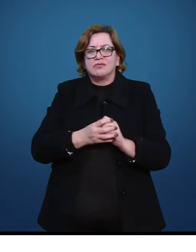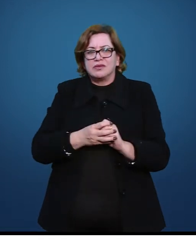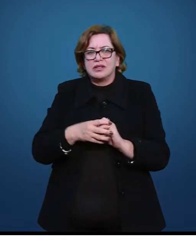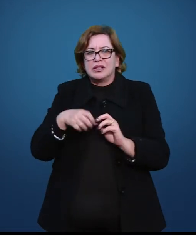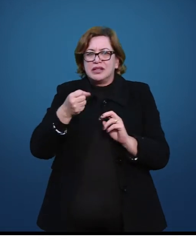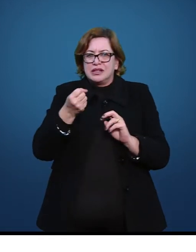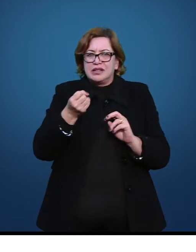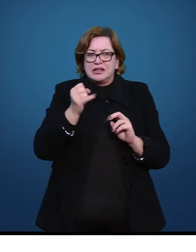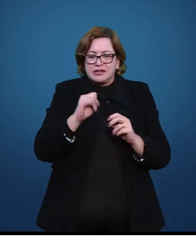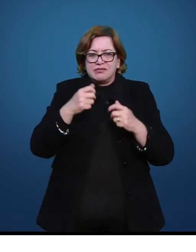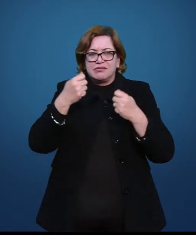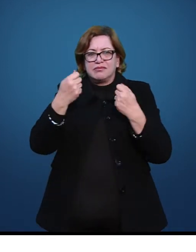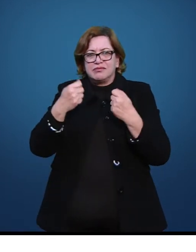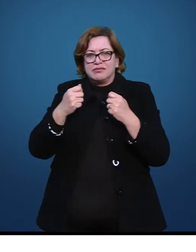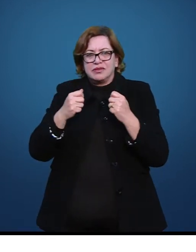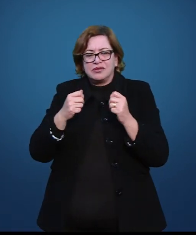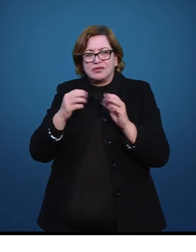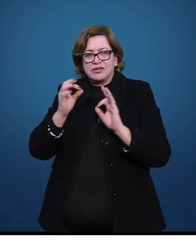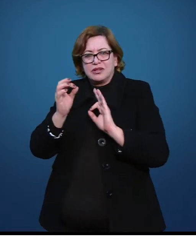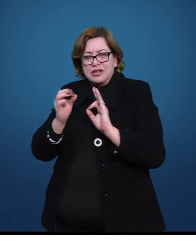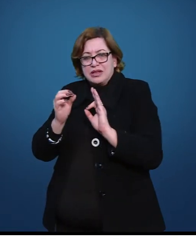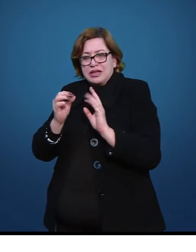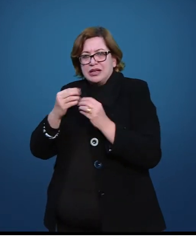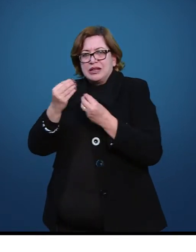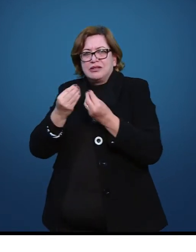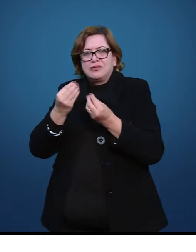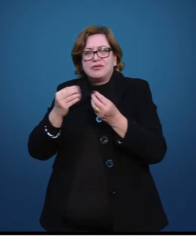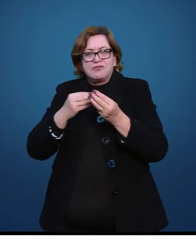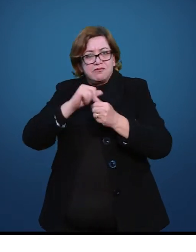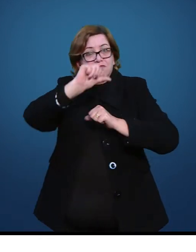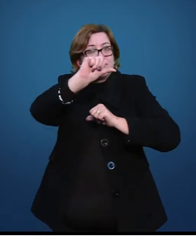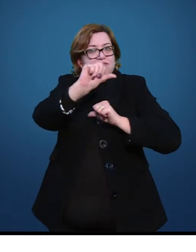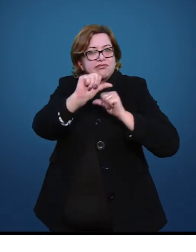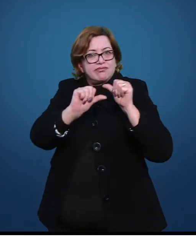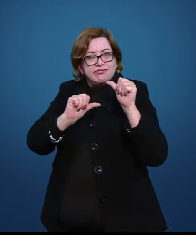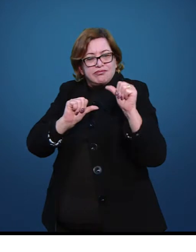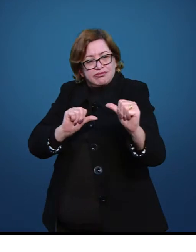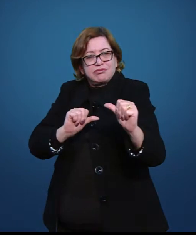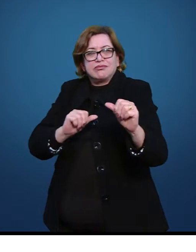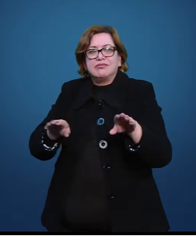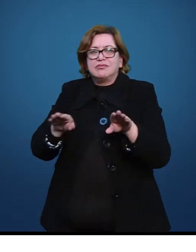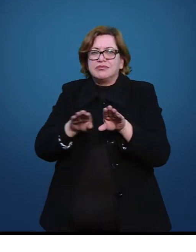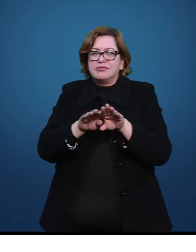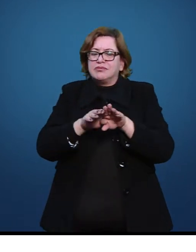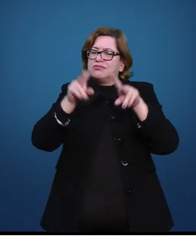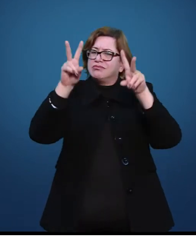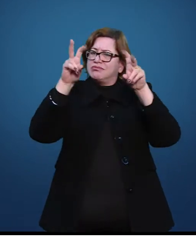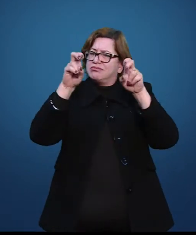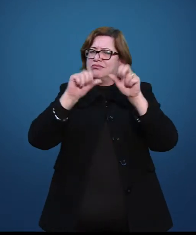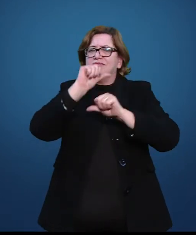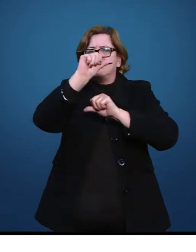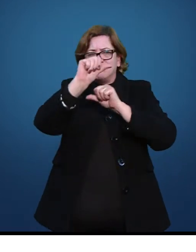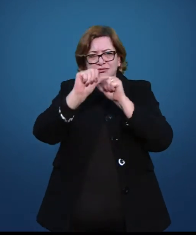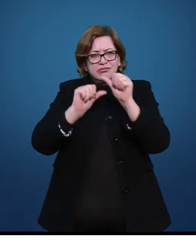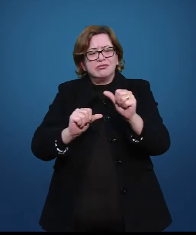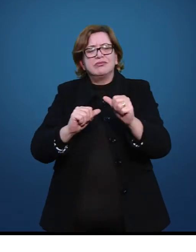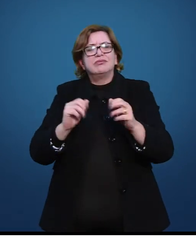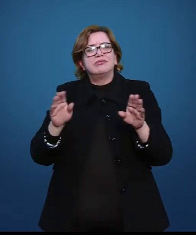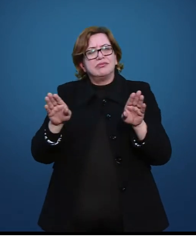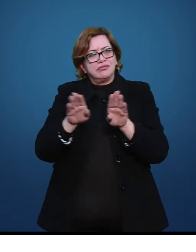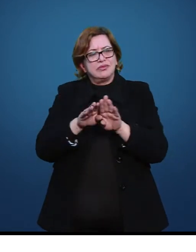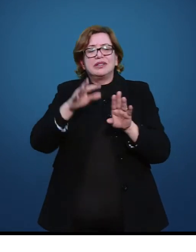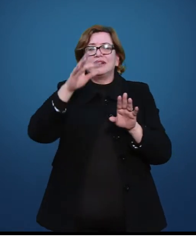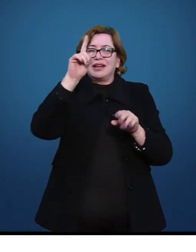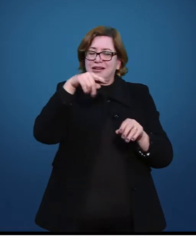necessidade, nós vamos flexibilizá-lo sempre que necessário, inclusive alternando conteúdos que haviam sido planejados para o